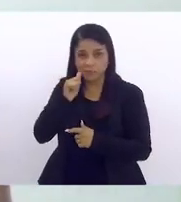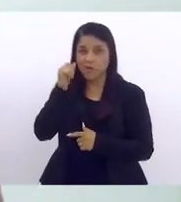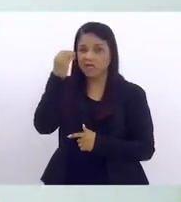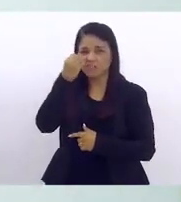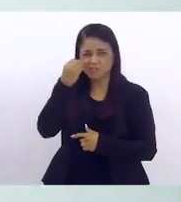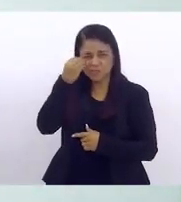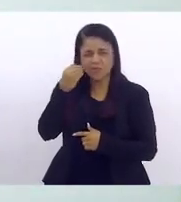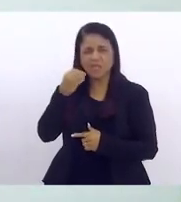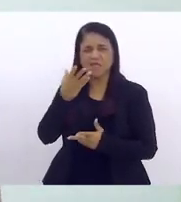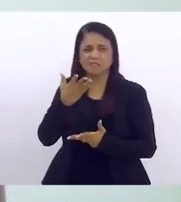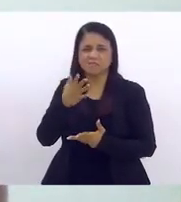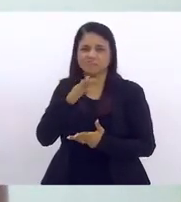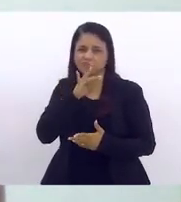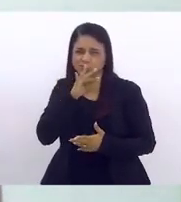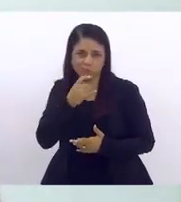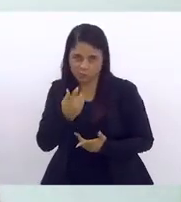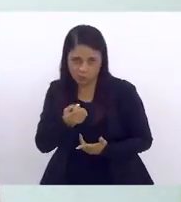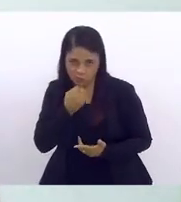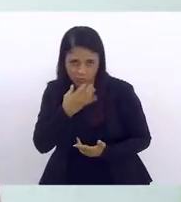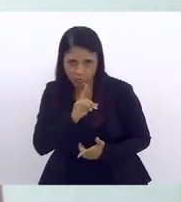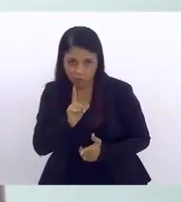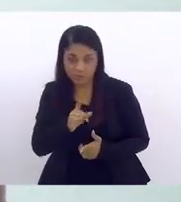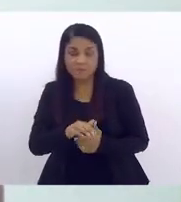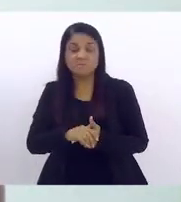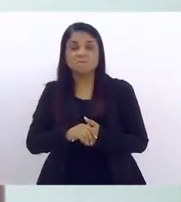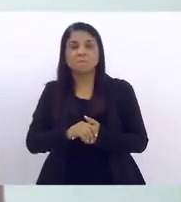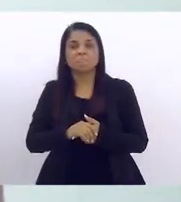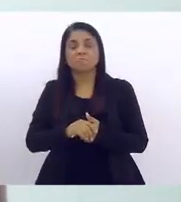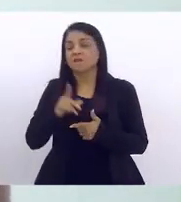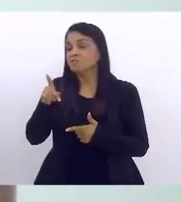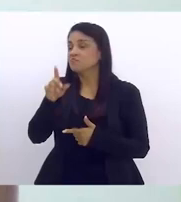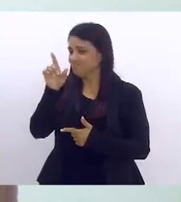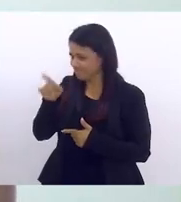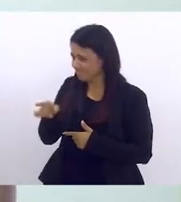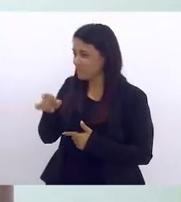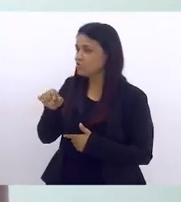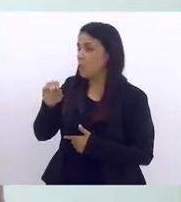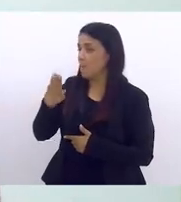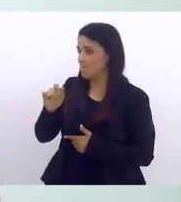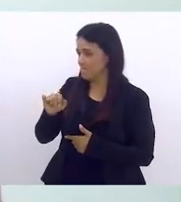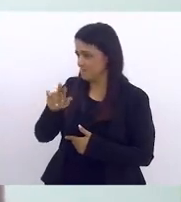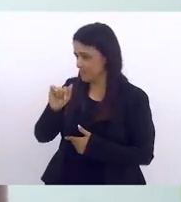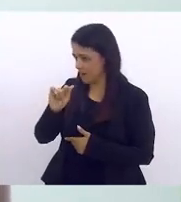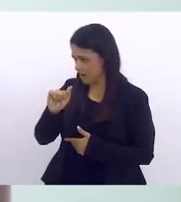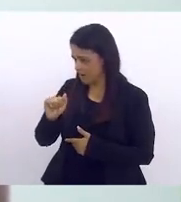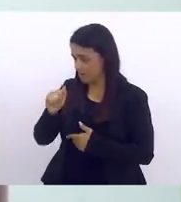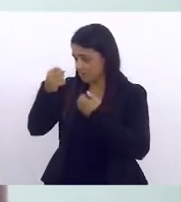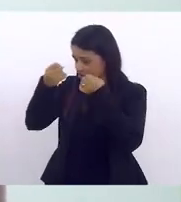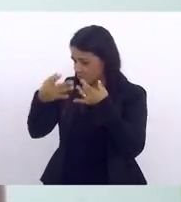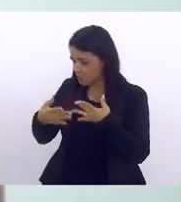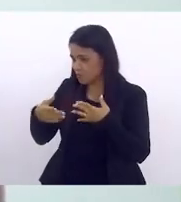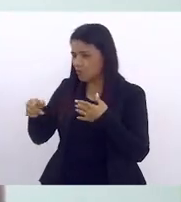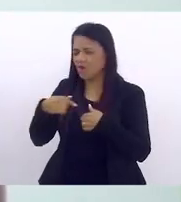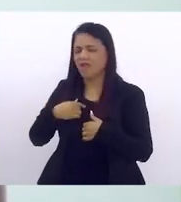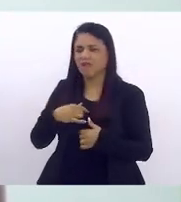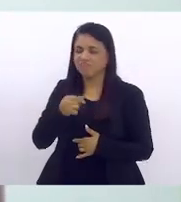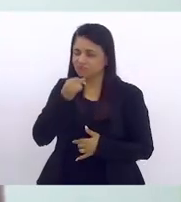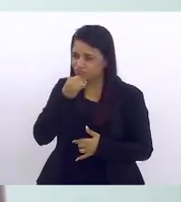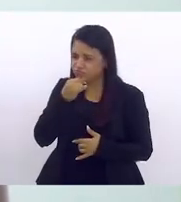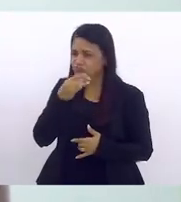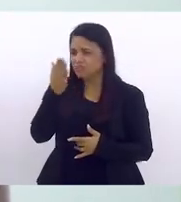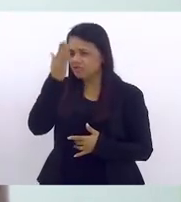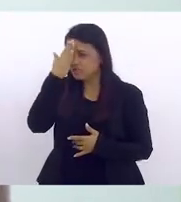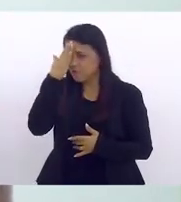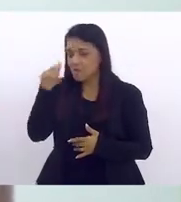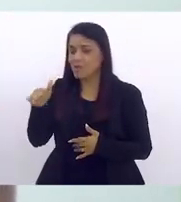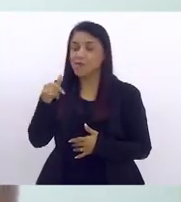experiência ruim, né, doutor Braga, que o senhor falou aí. É muito triste a gente saber que uma mulher está saindo feliz de